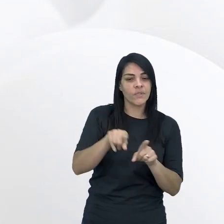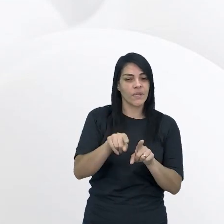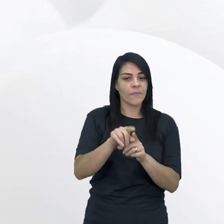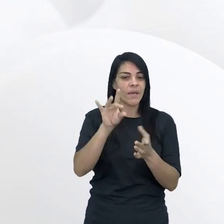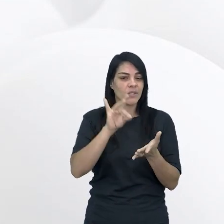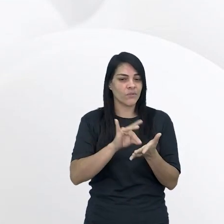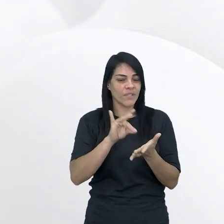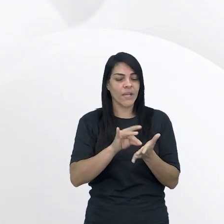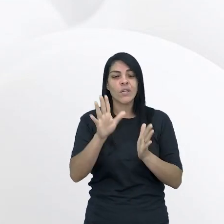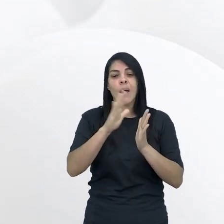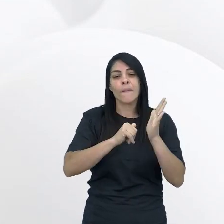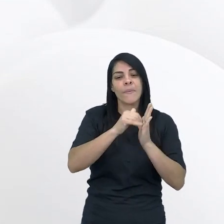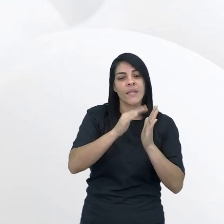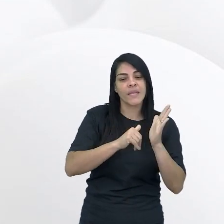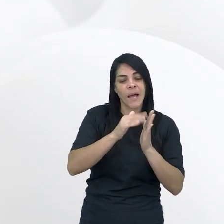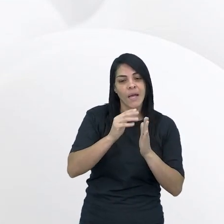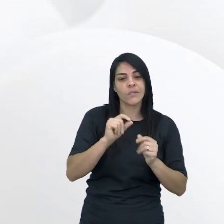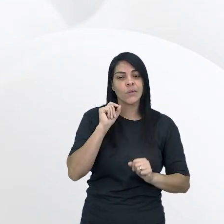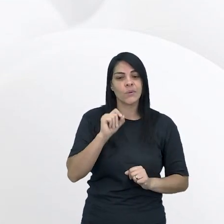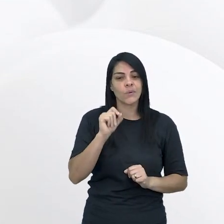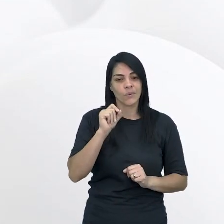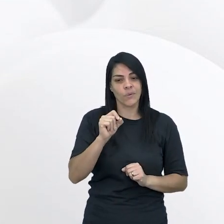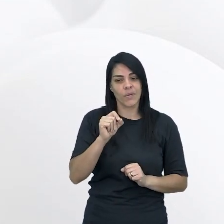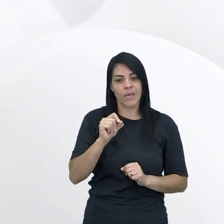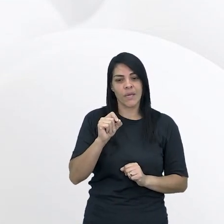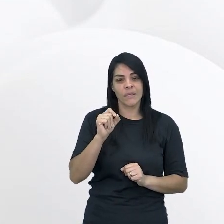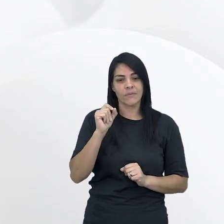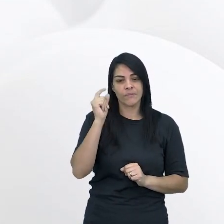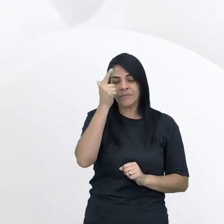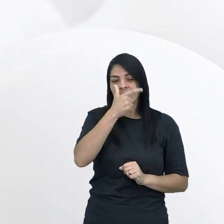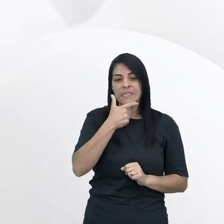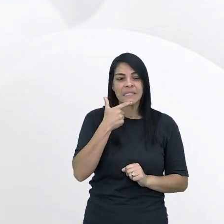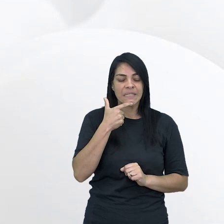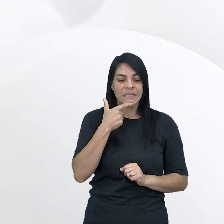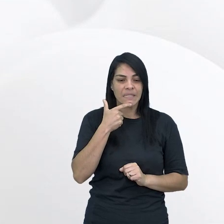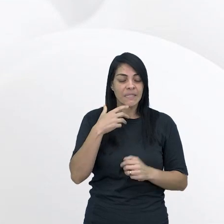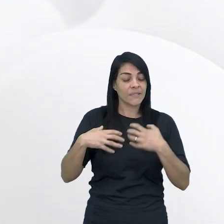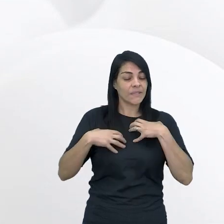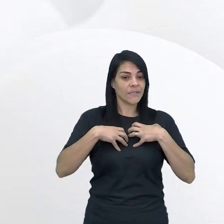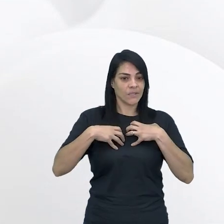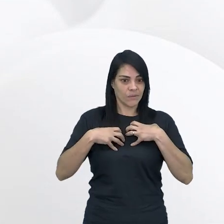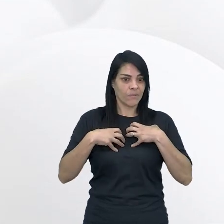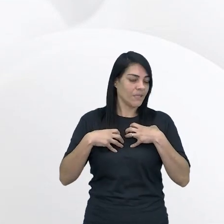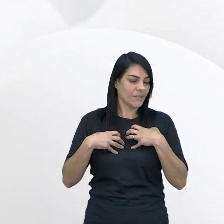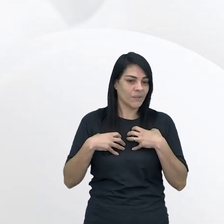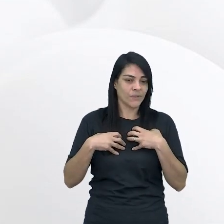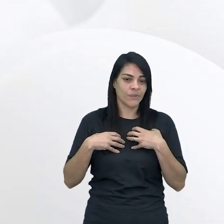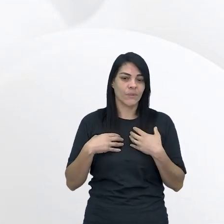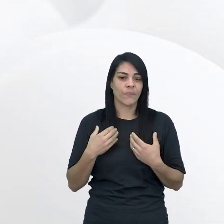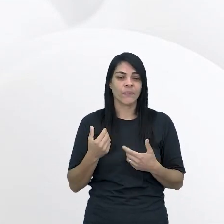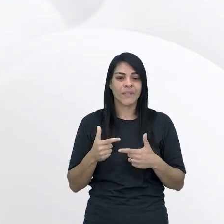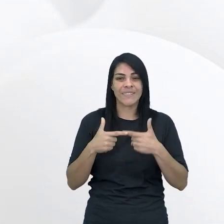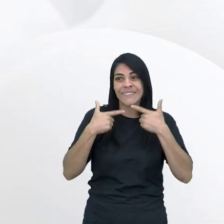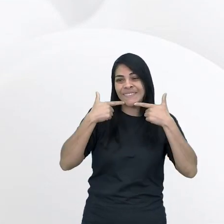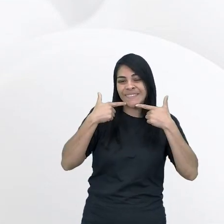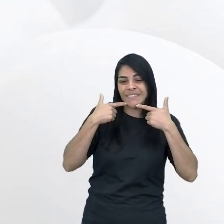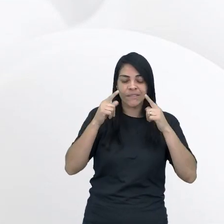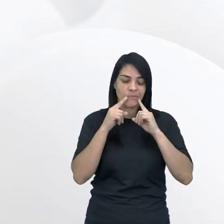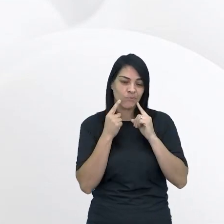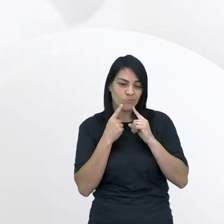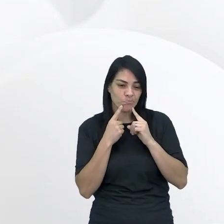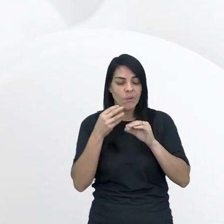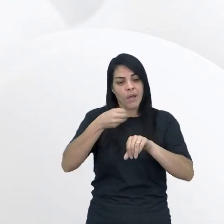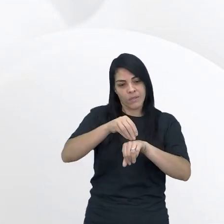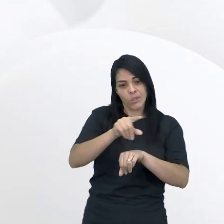verdade pintados com carinhas de sentimentos e sensações, que é outra dica aí para a